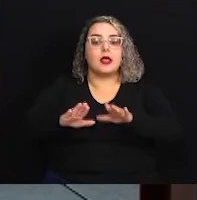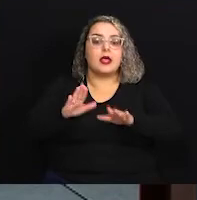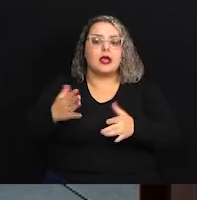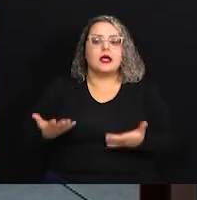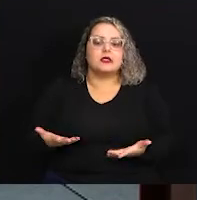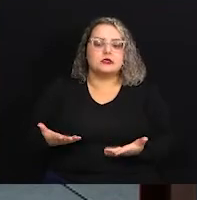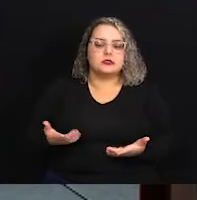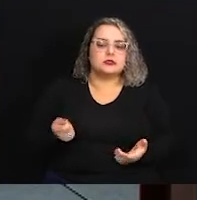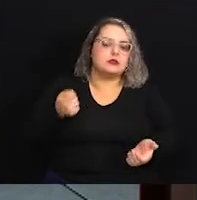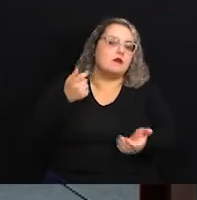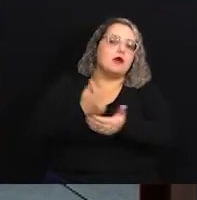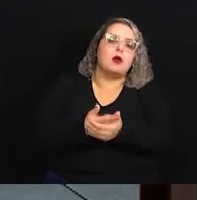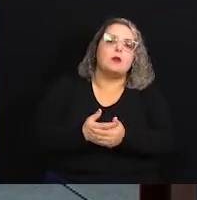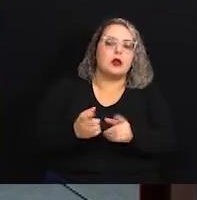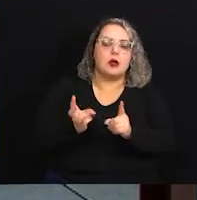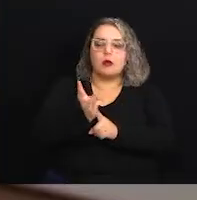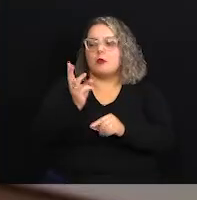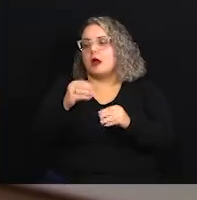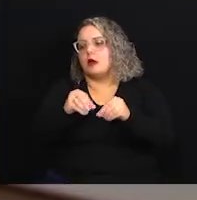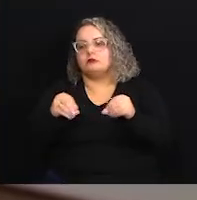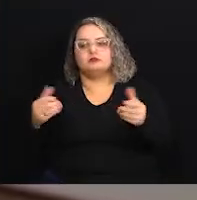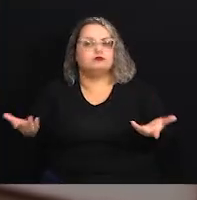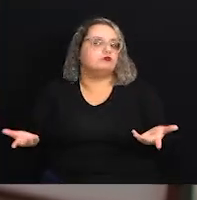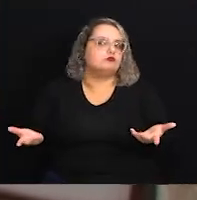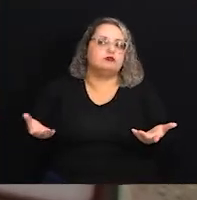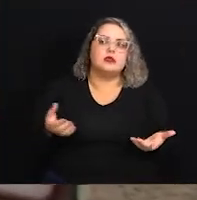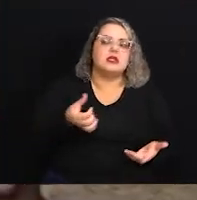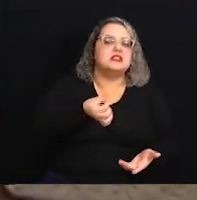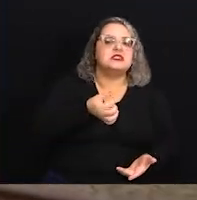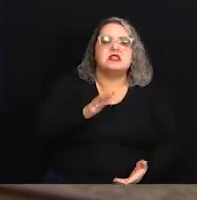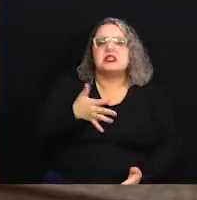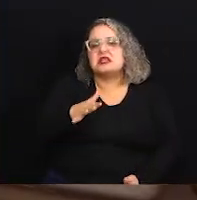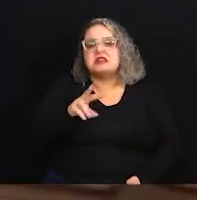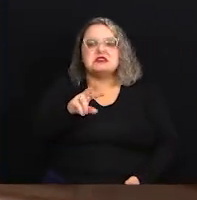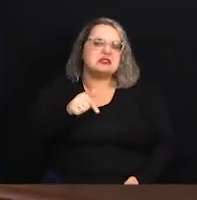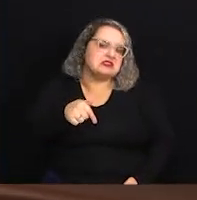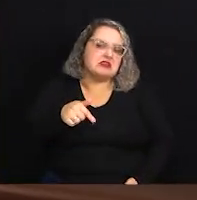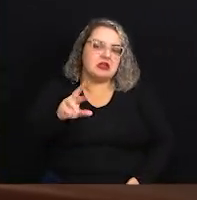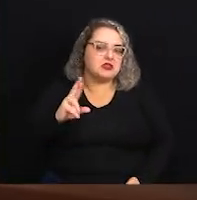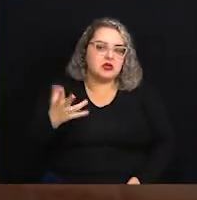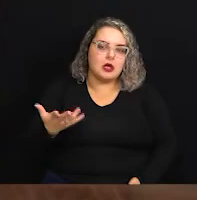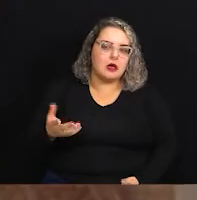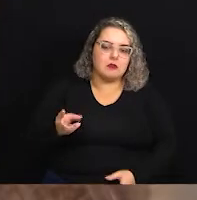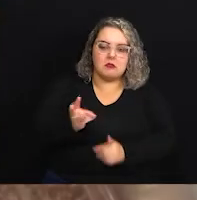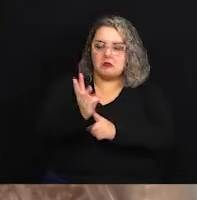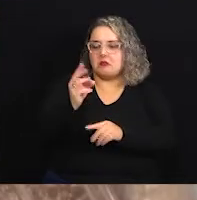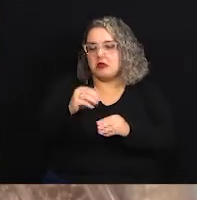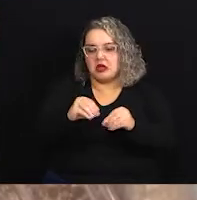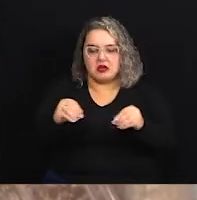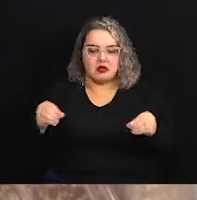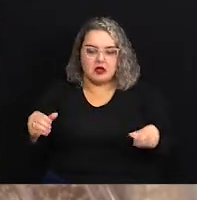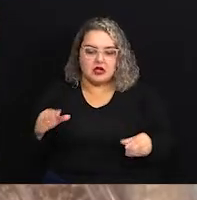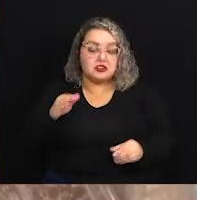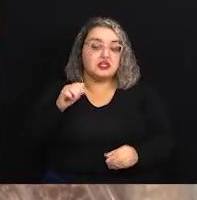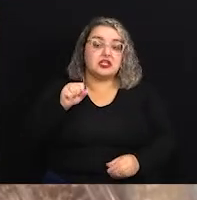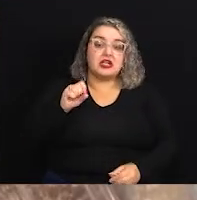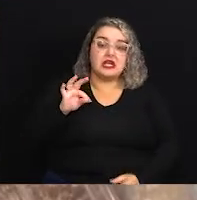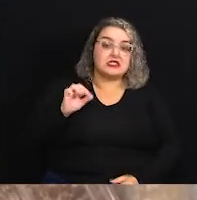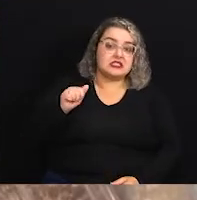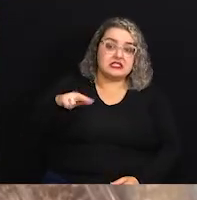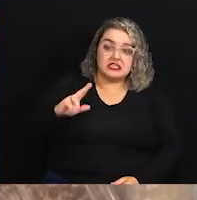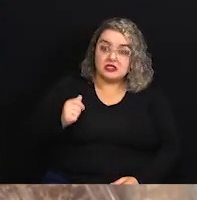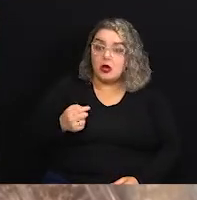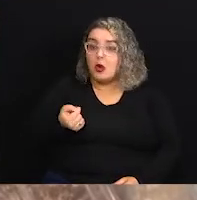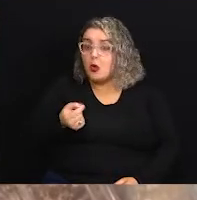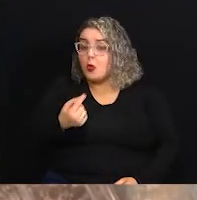se você for comprar uma farinha que você vai pagar, às vezes R$6, R$7, às vezes até mais, uma farinha de castanhas que custa em